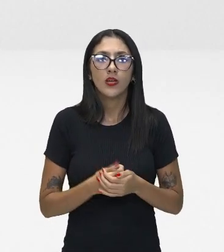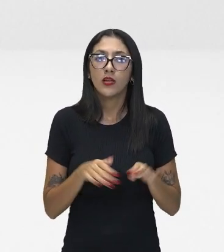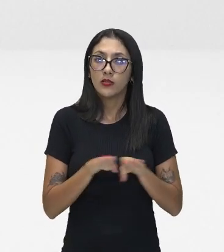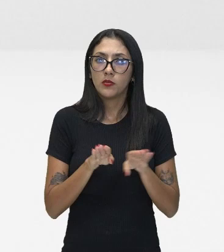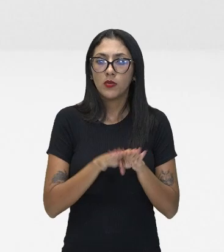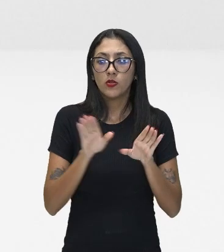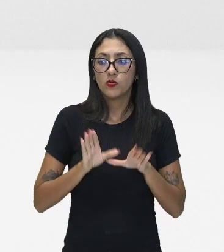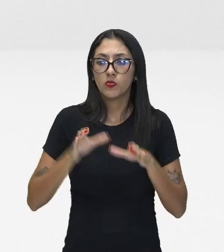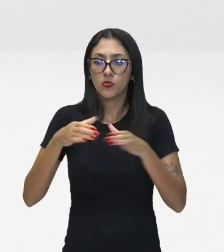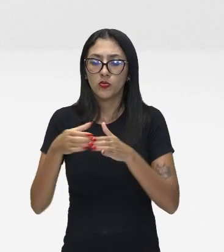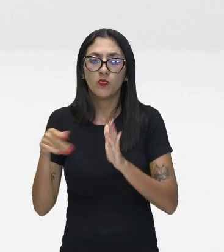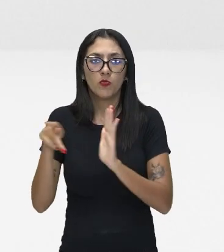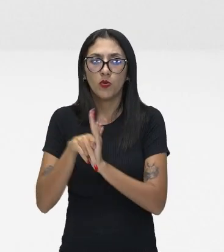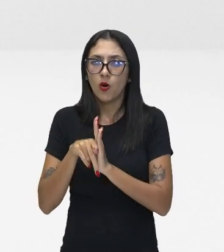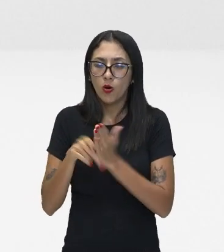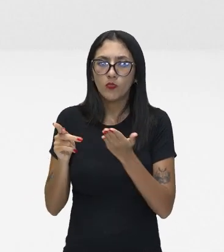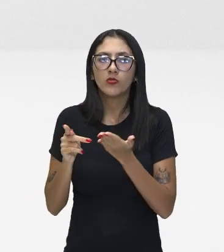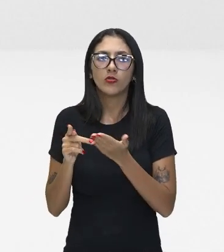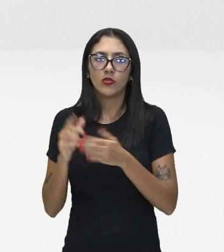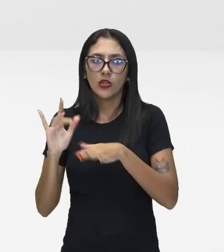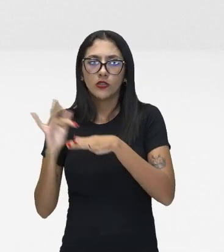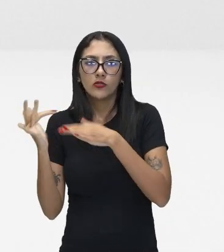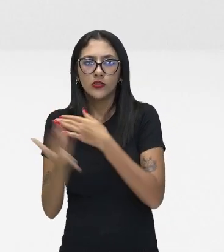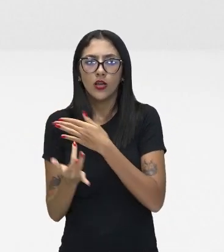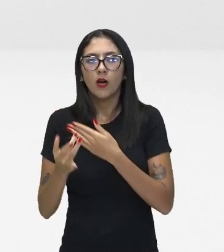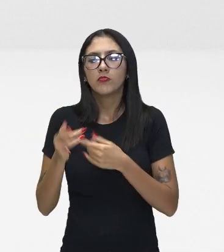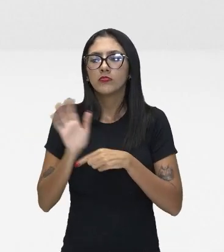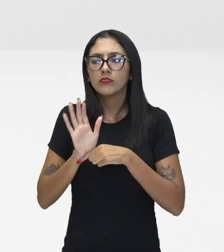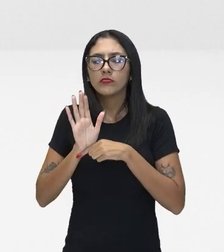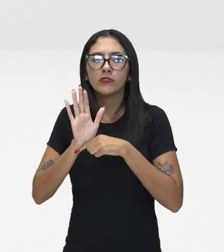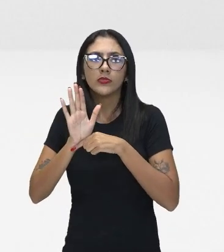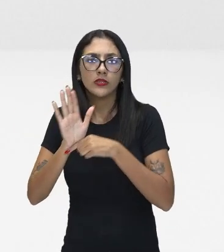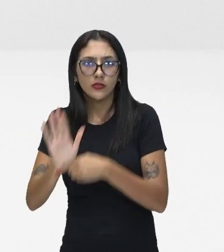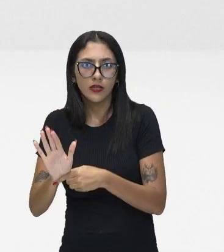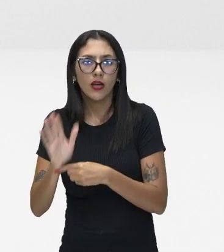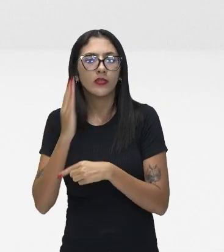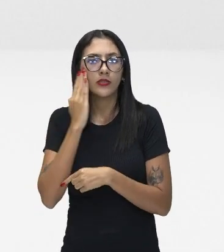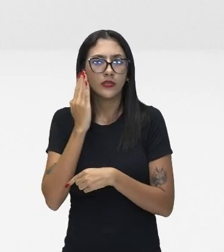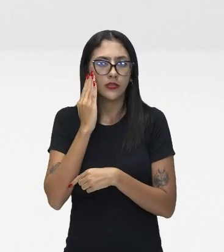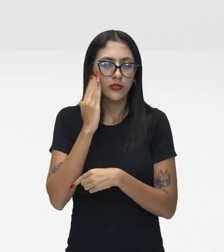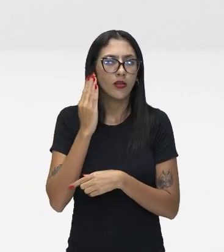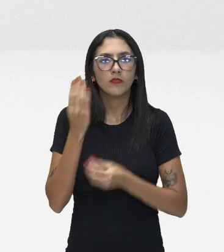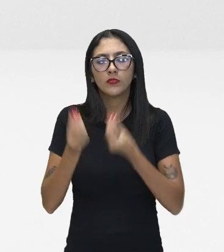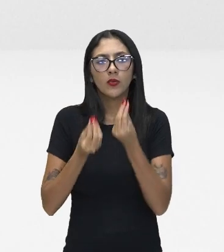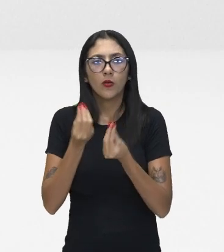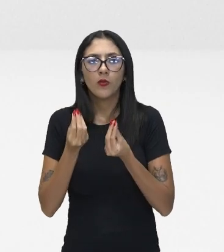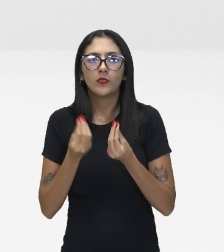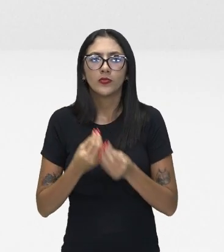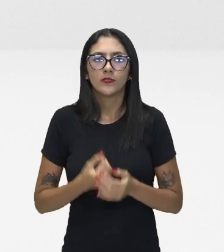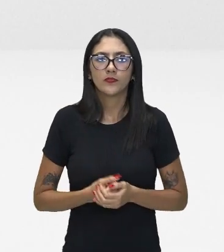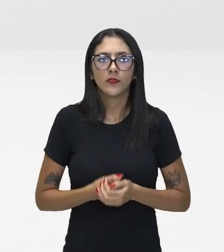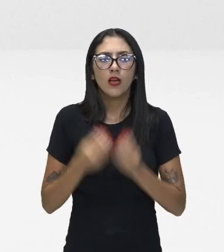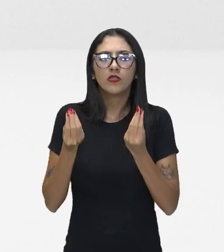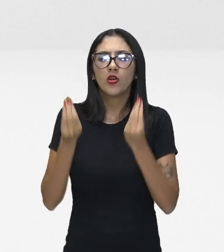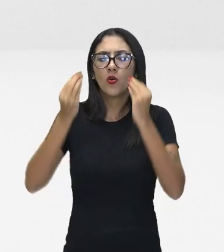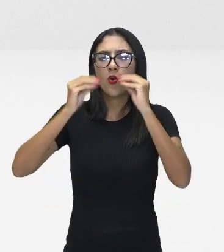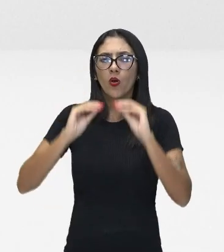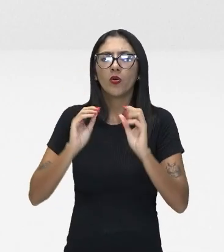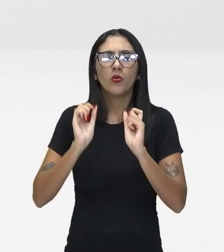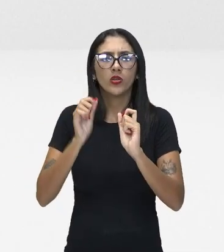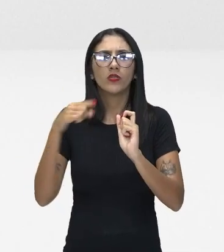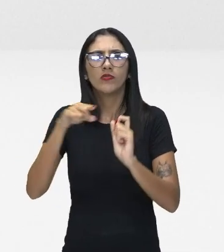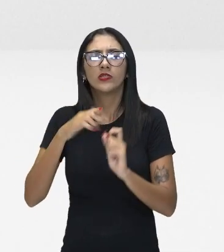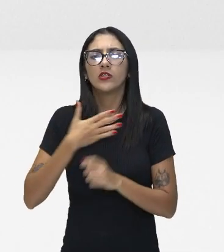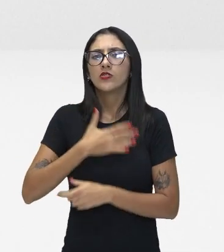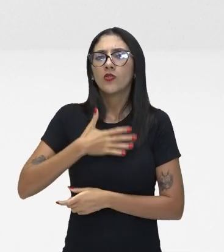redes sociais e tentar mostrar ali. Aí você vai procurar saber. Você joga lá, o que você prefere,